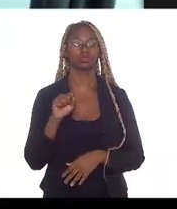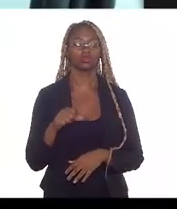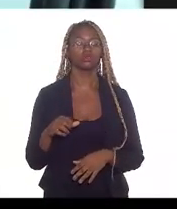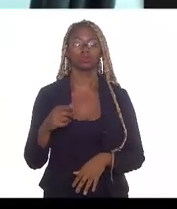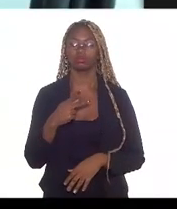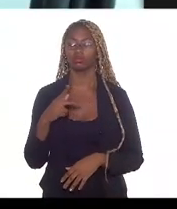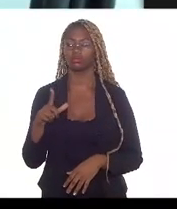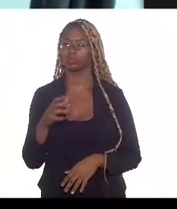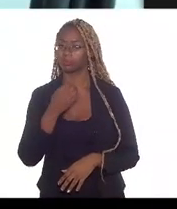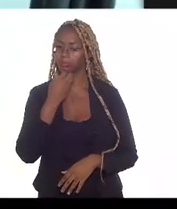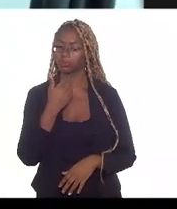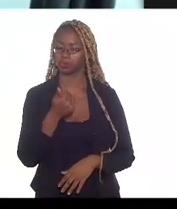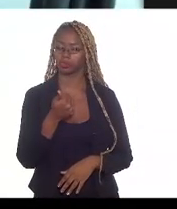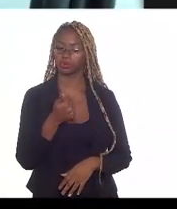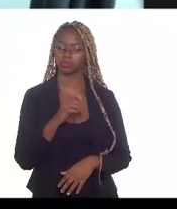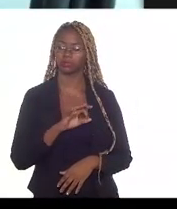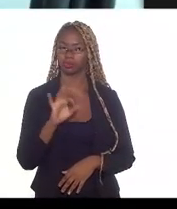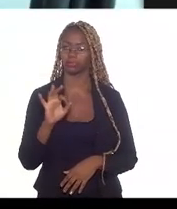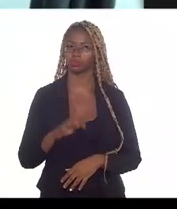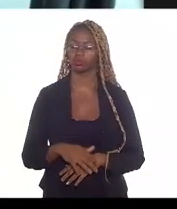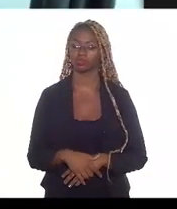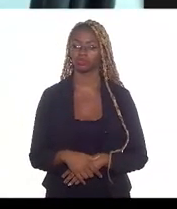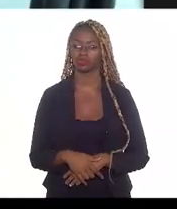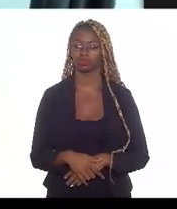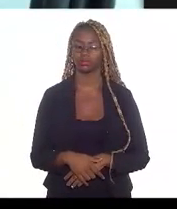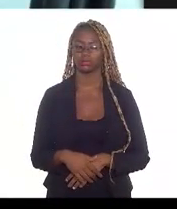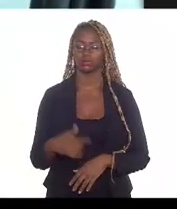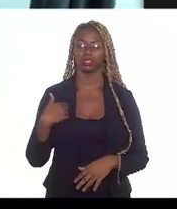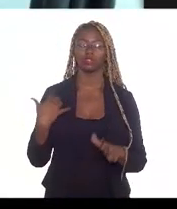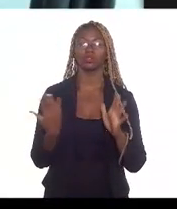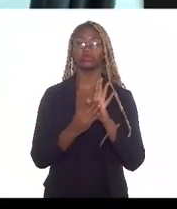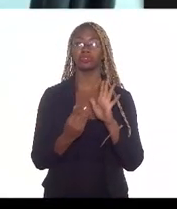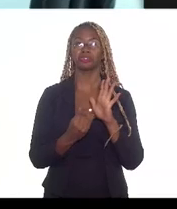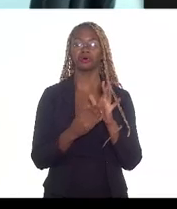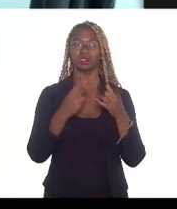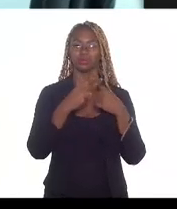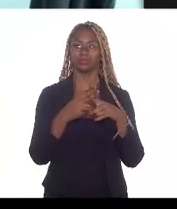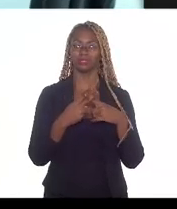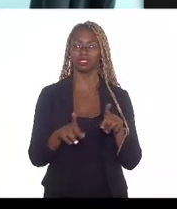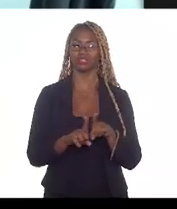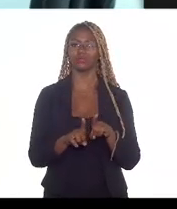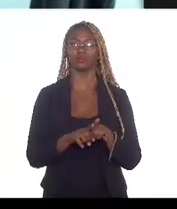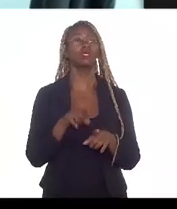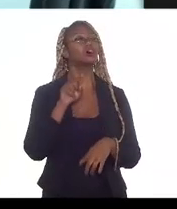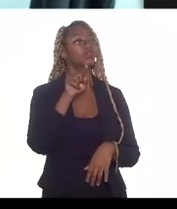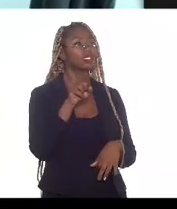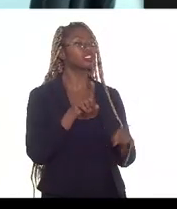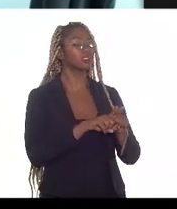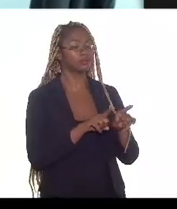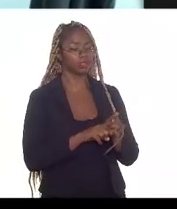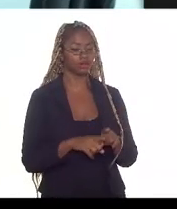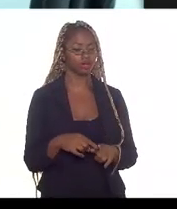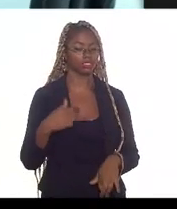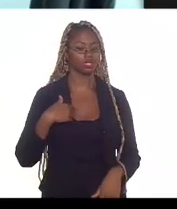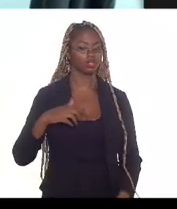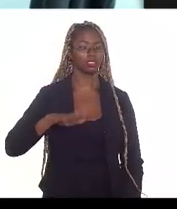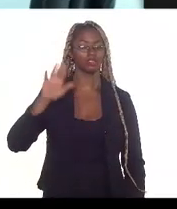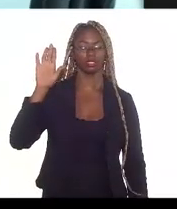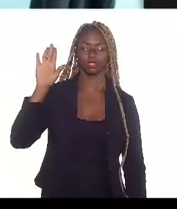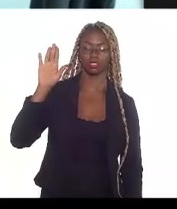projeto. Bom projeto. Eu produzi algumas emendas. Eu também. Muita atenção. É uma questão de ordem